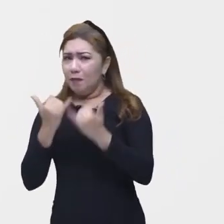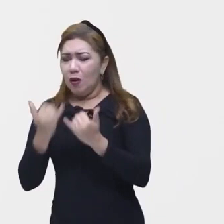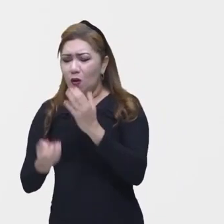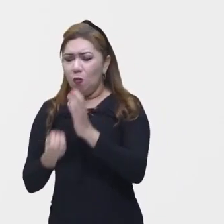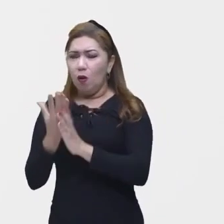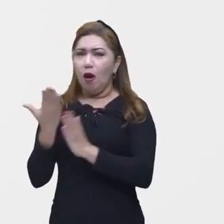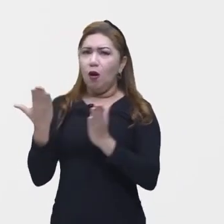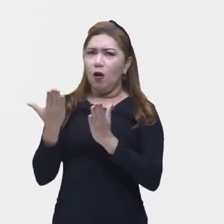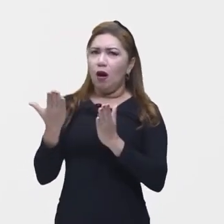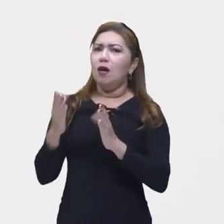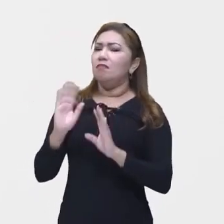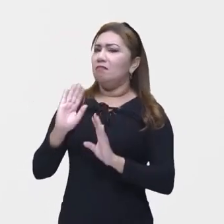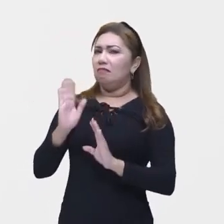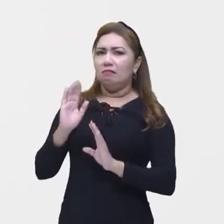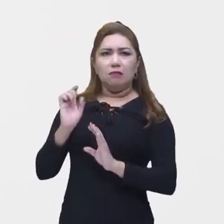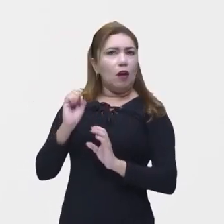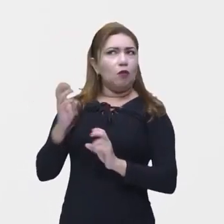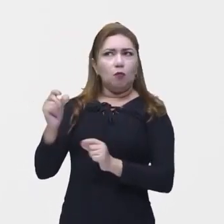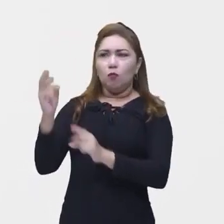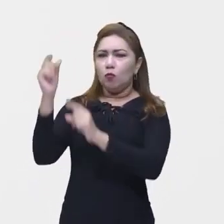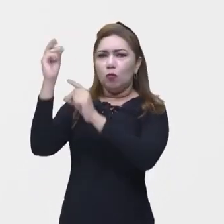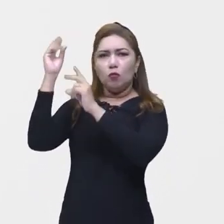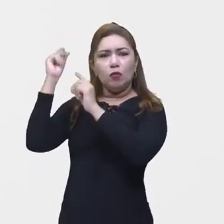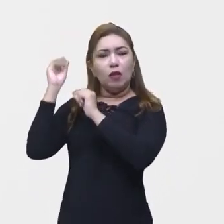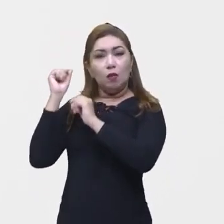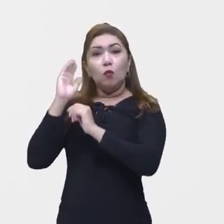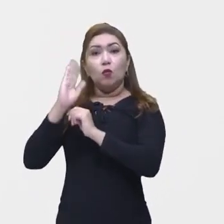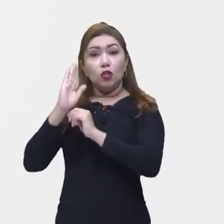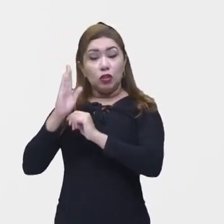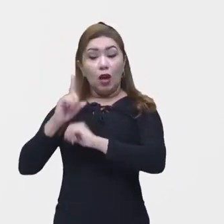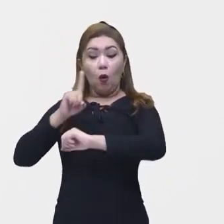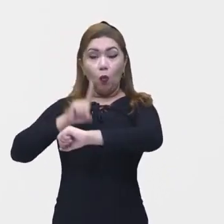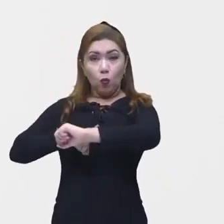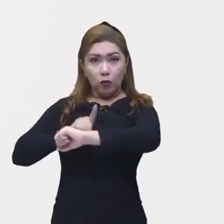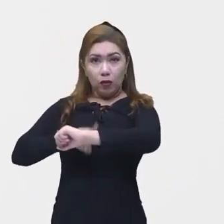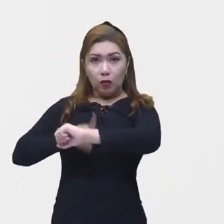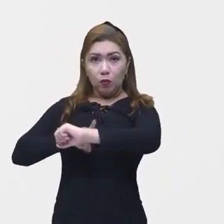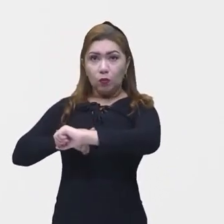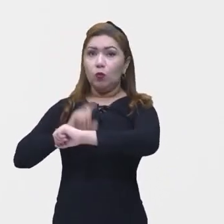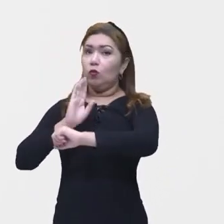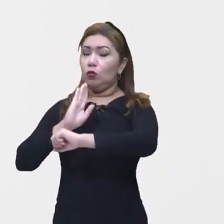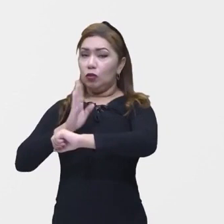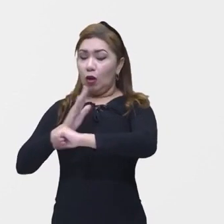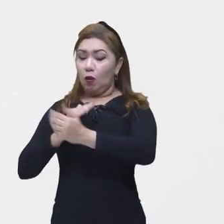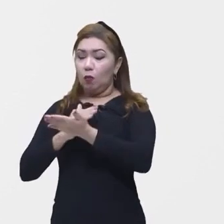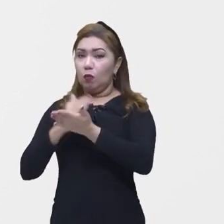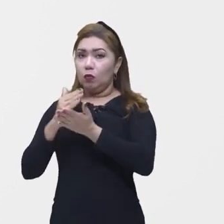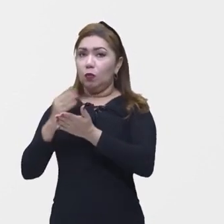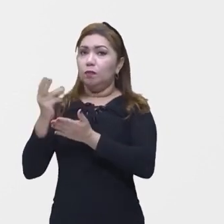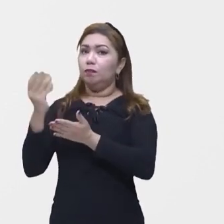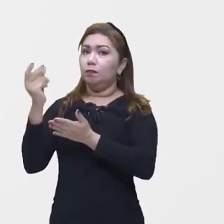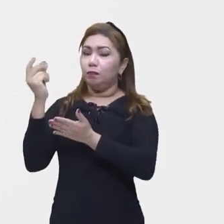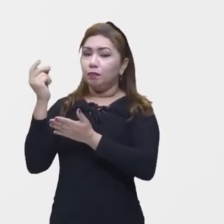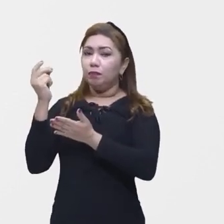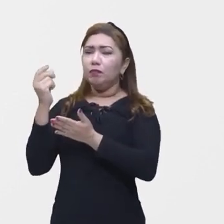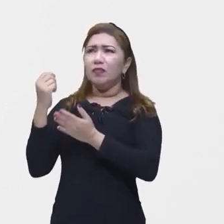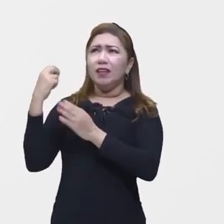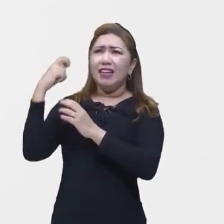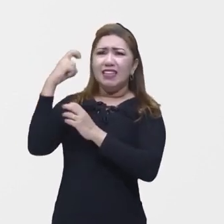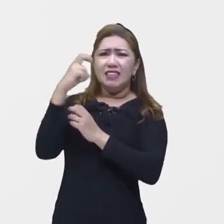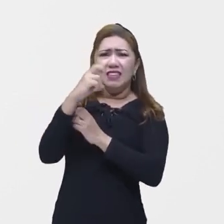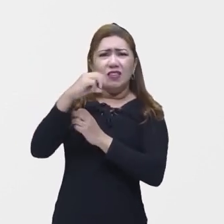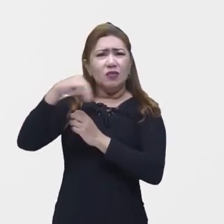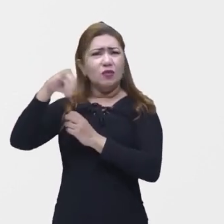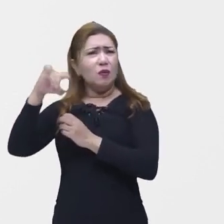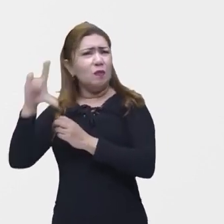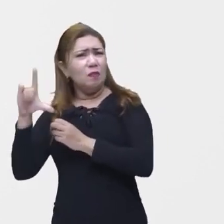já são algo bem antigo. Tá certo? Mais exatamente, as medidas de tempo surgem por volta de 5 mil anos antes de Cristo, na